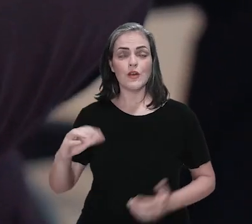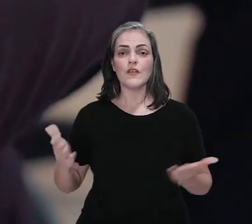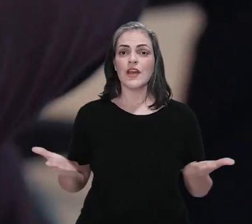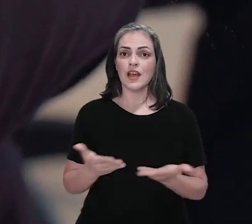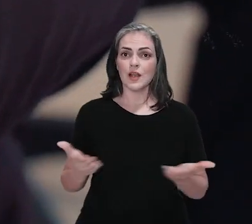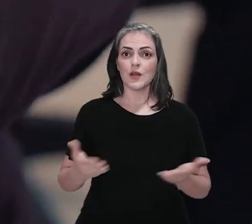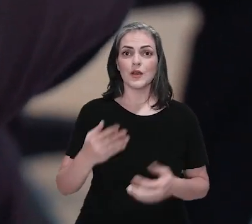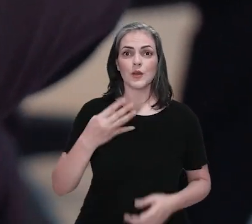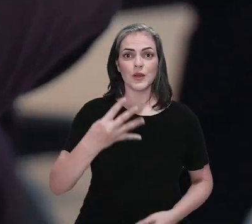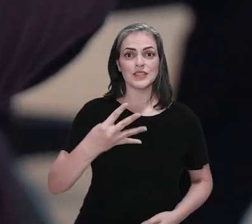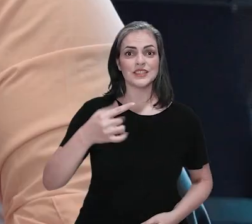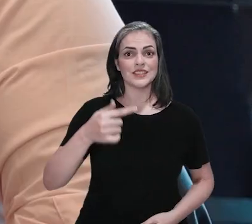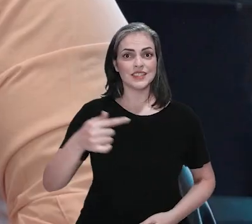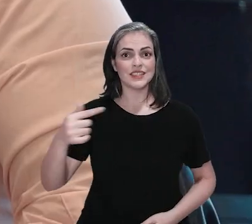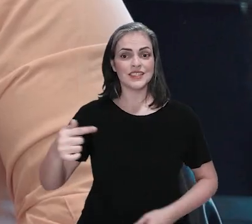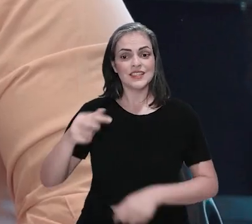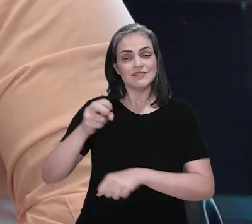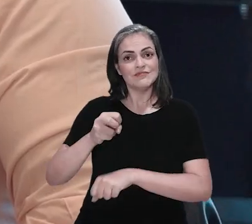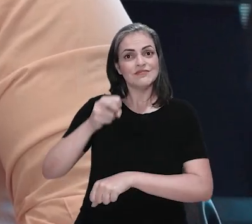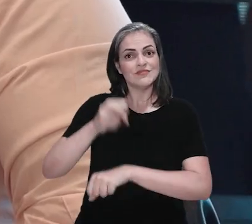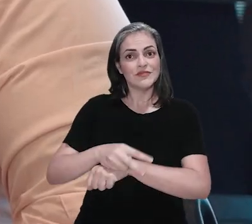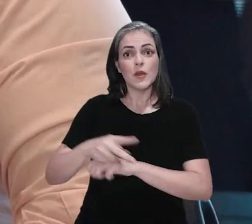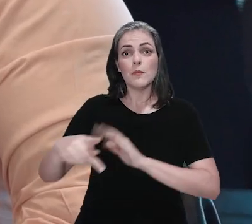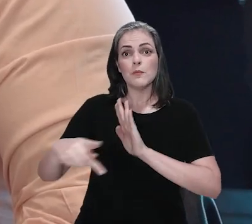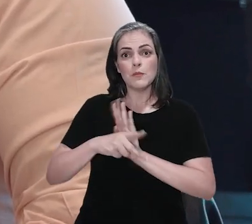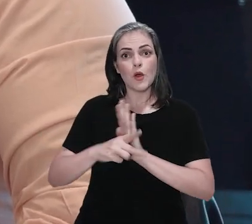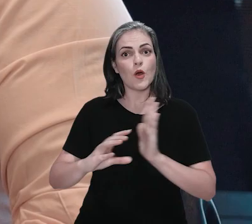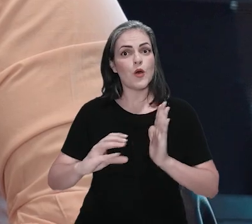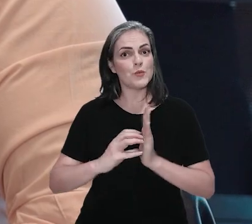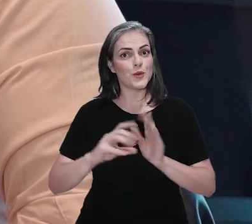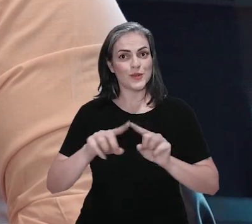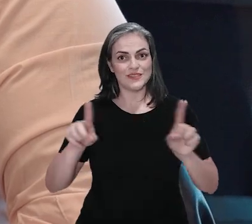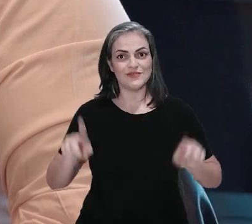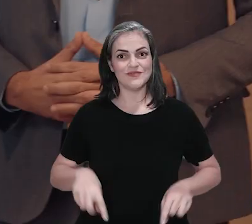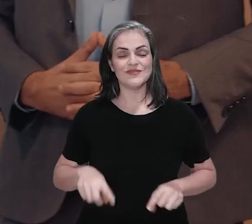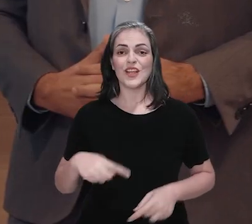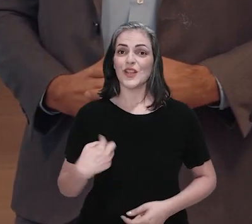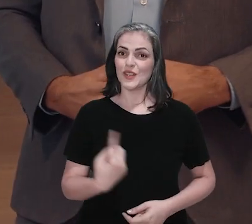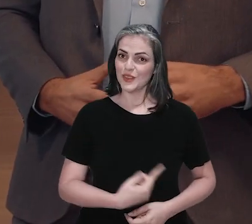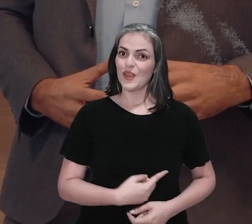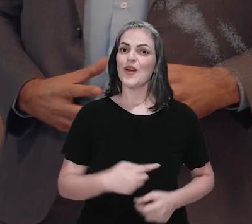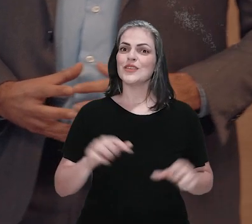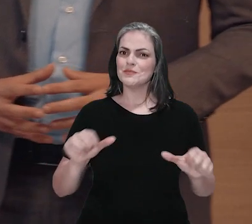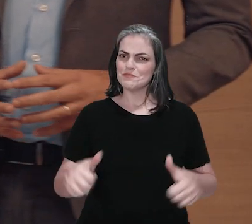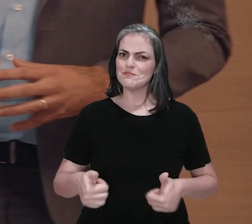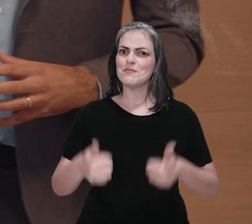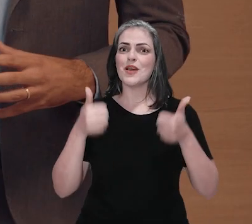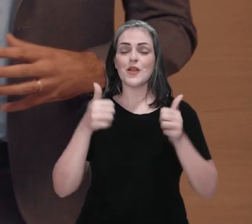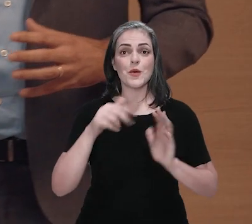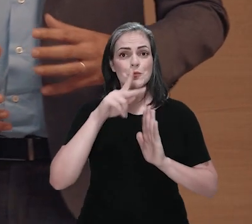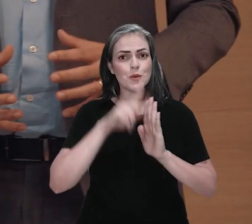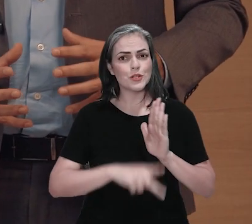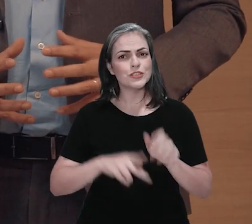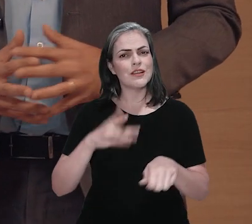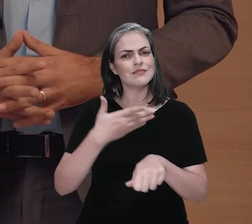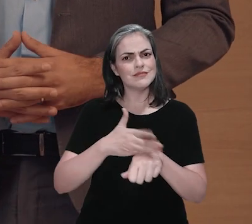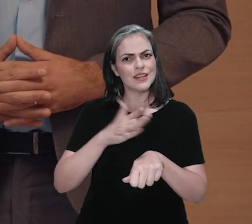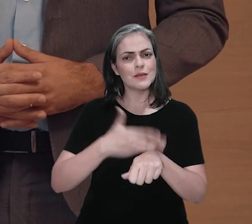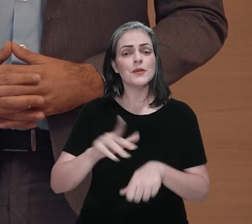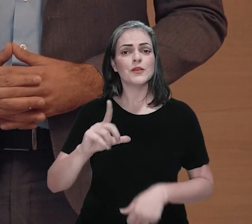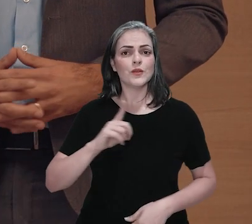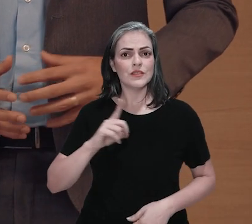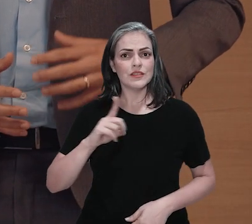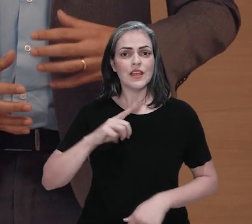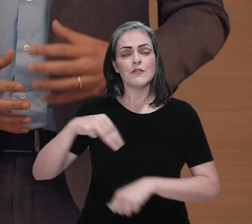para 477 cargos exclusivos para servidores. Nós promovemos um projeto de capacitação que